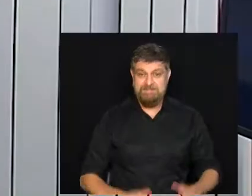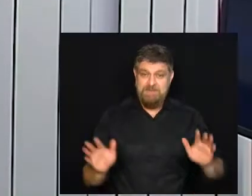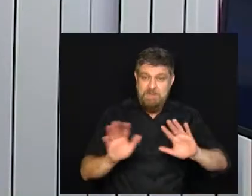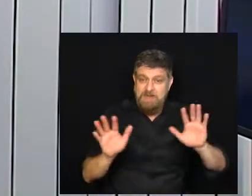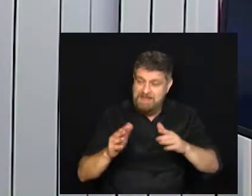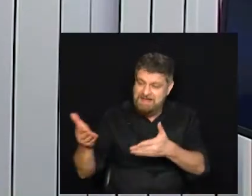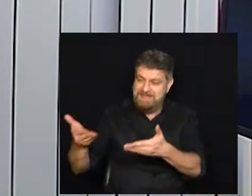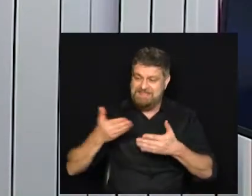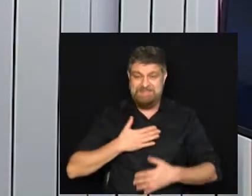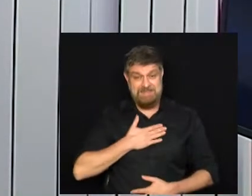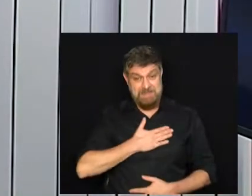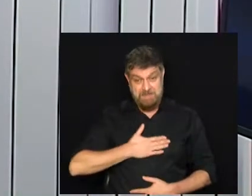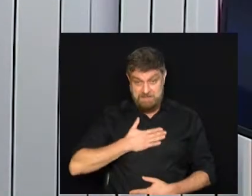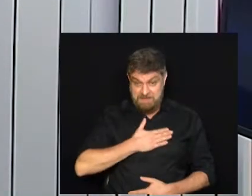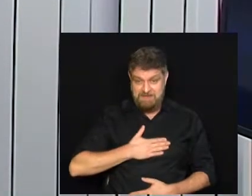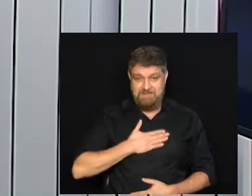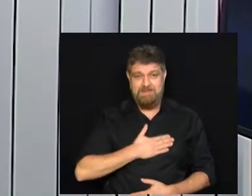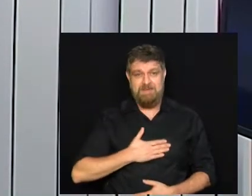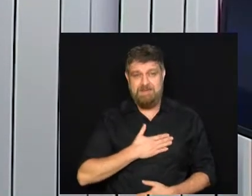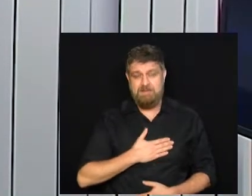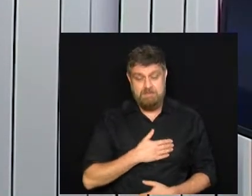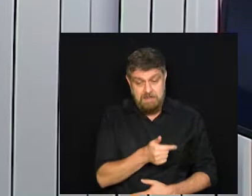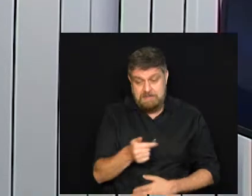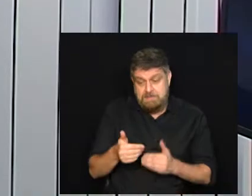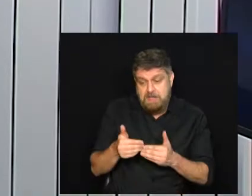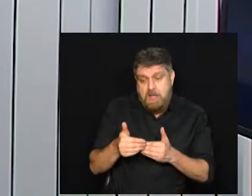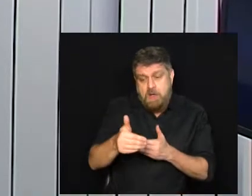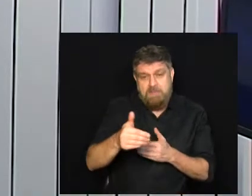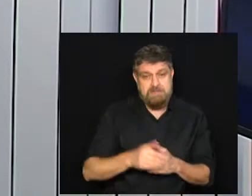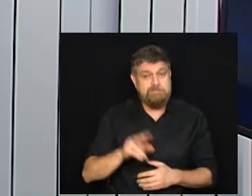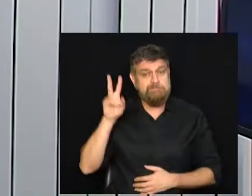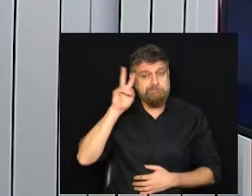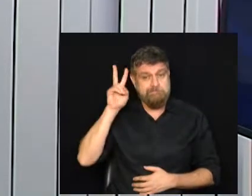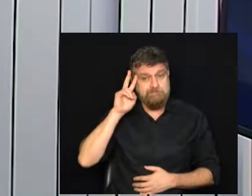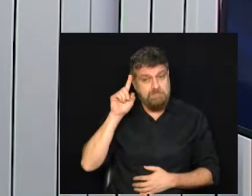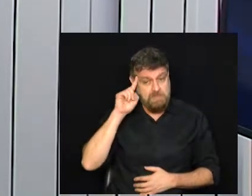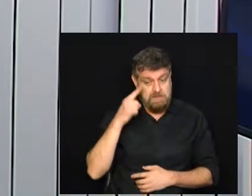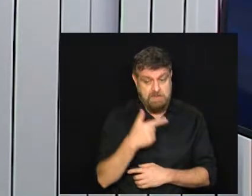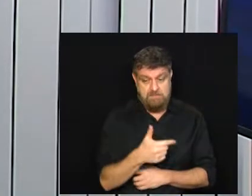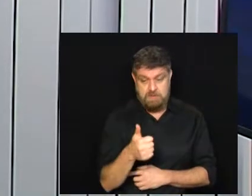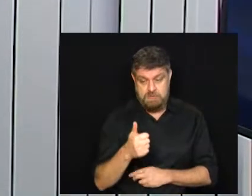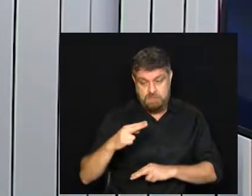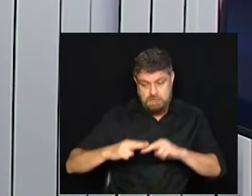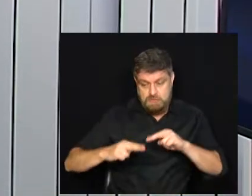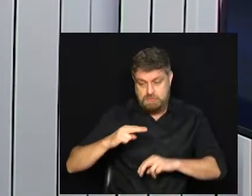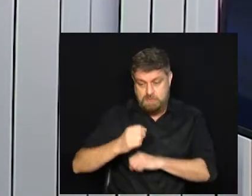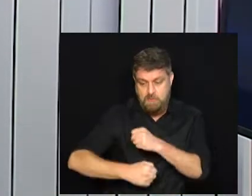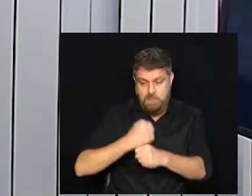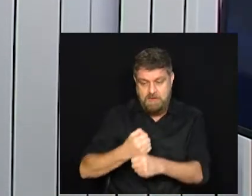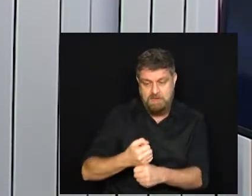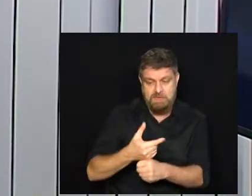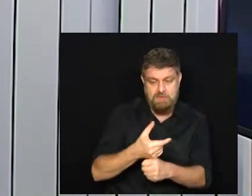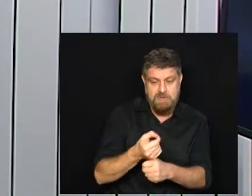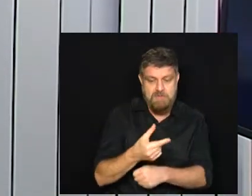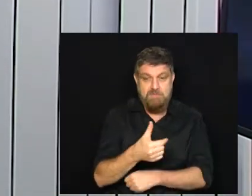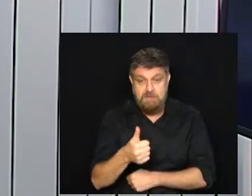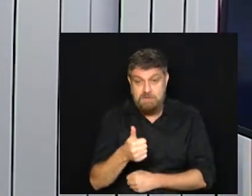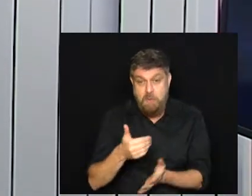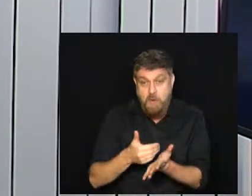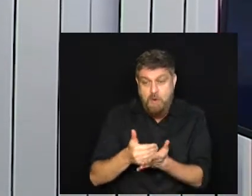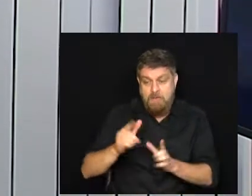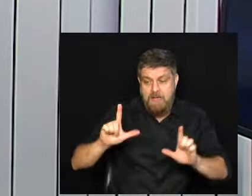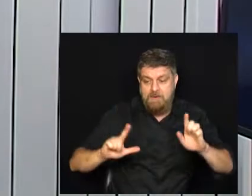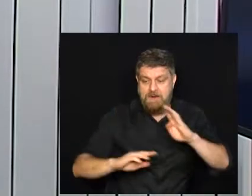Olá, seja bem-vinda, seja bem-vindo. Semana começando, segunda-feira, 21 de junho de 2021. Começa agora o